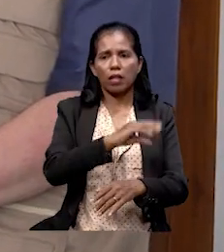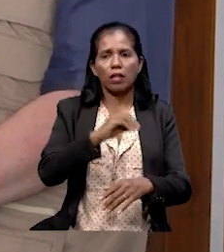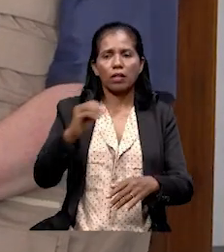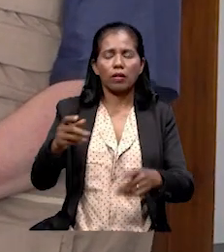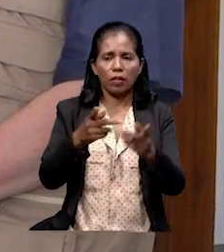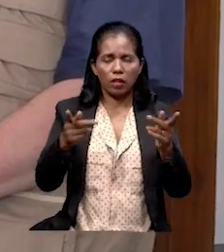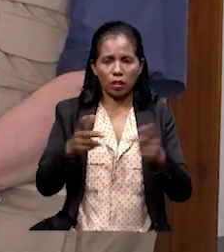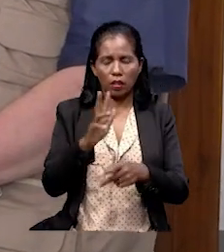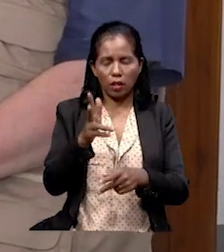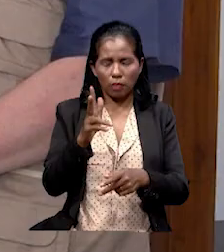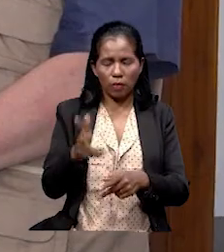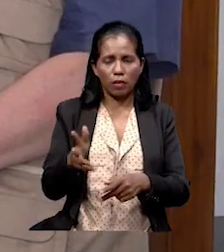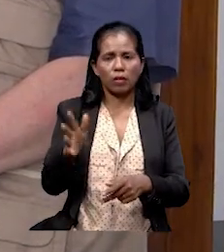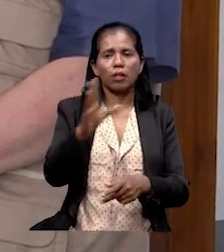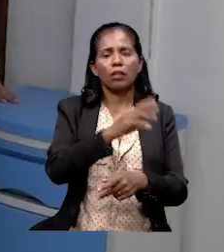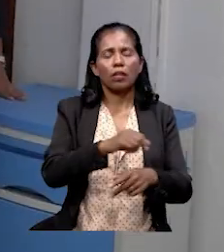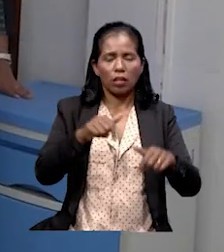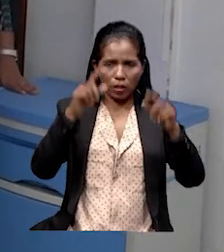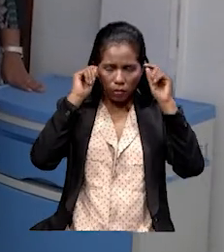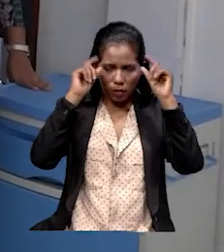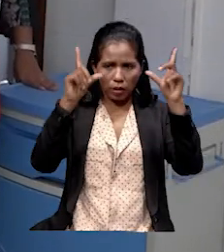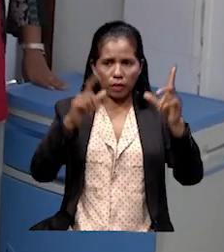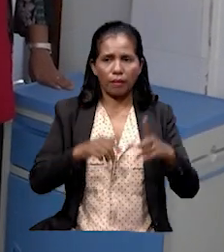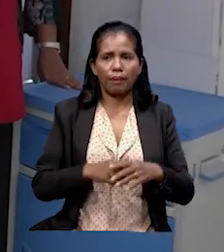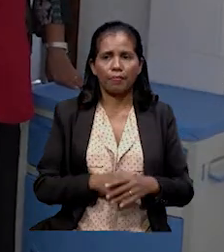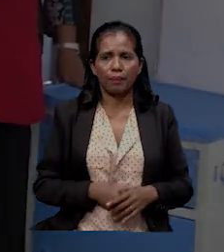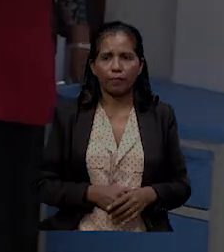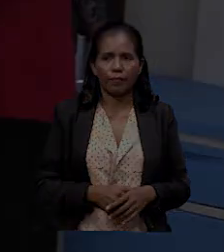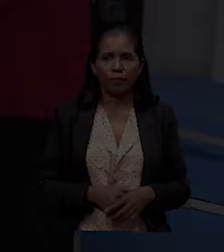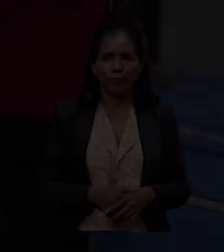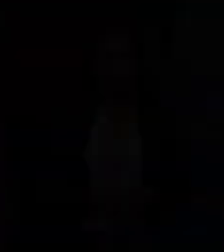Tolo Nulu Reisin e a Território Nacional. Lamberto da Silva, GMN.